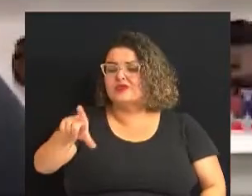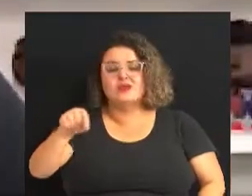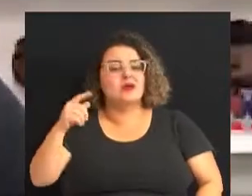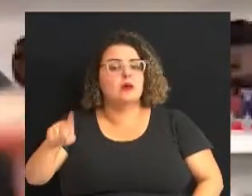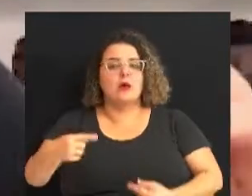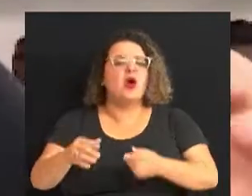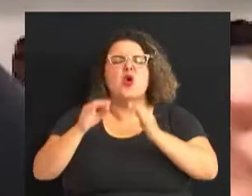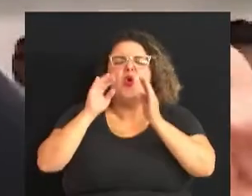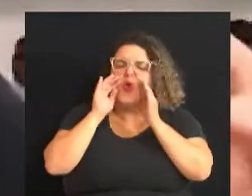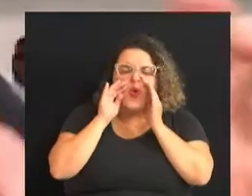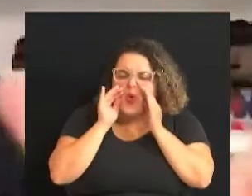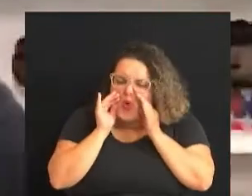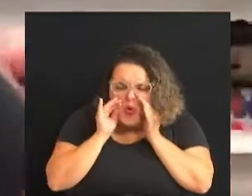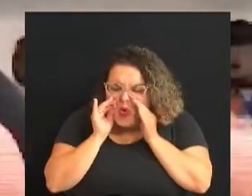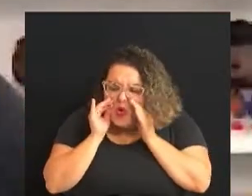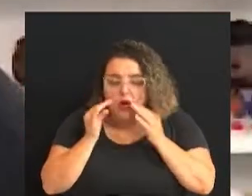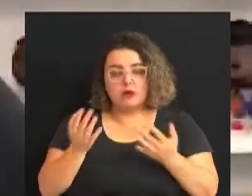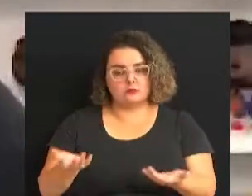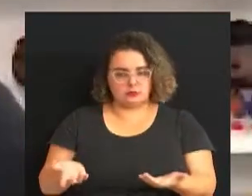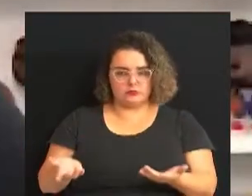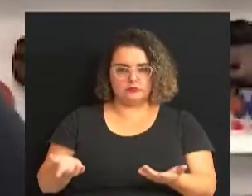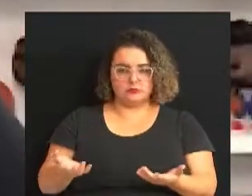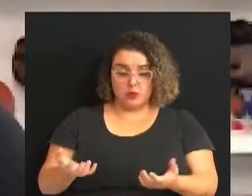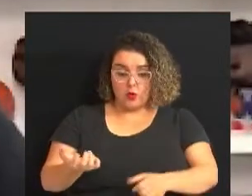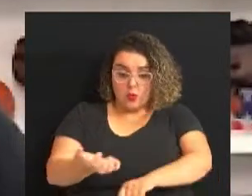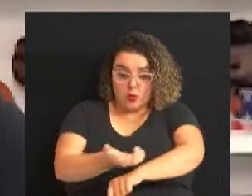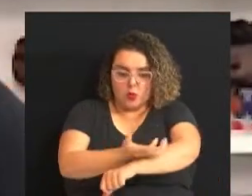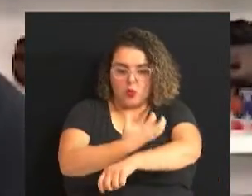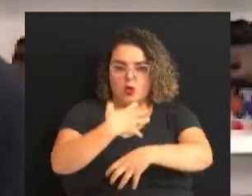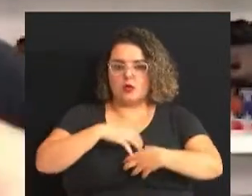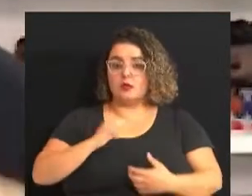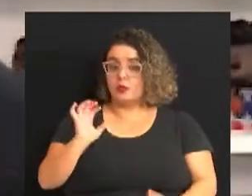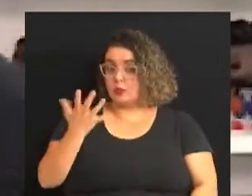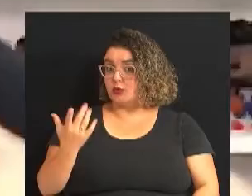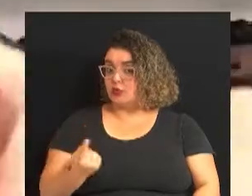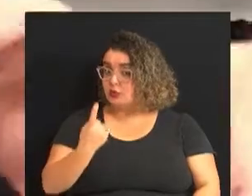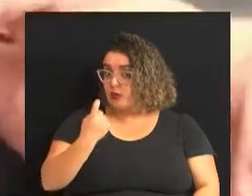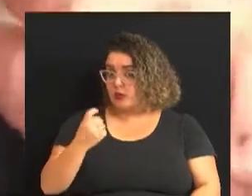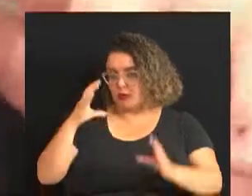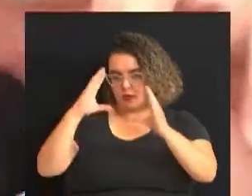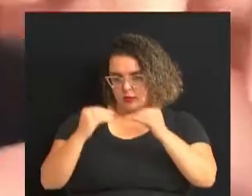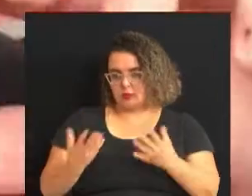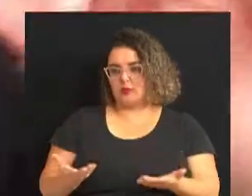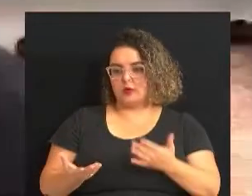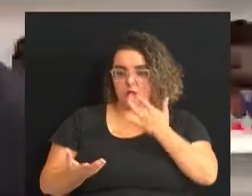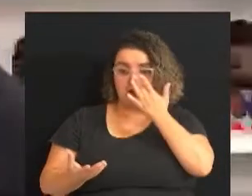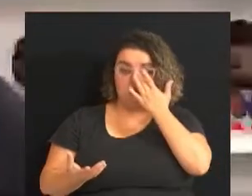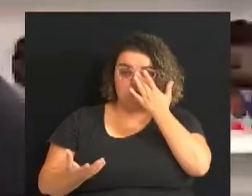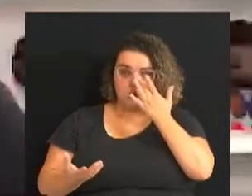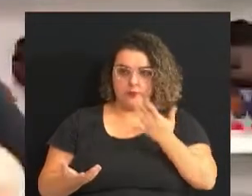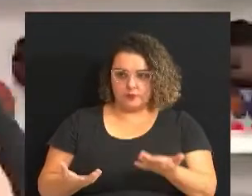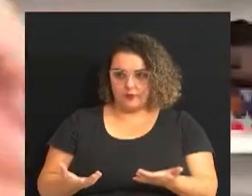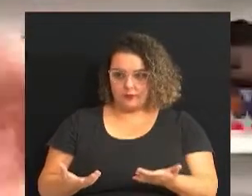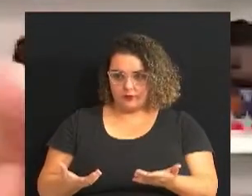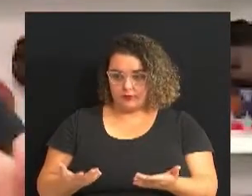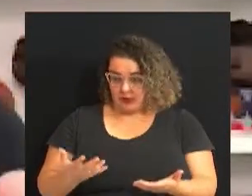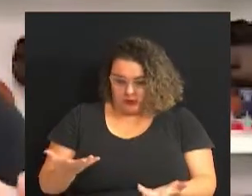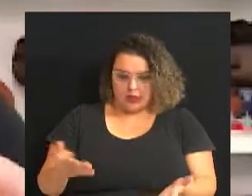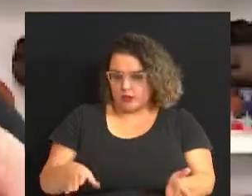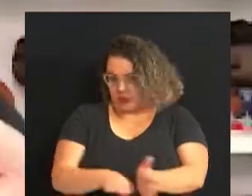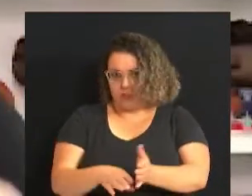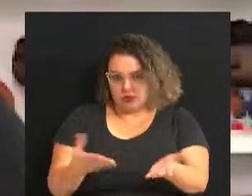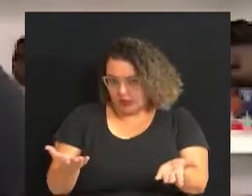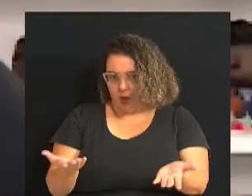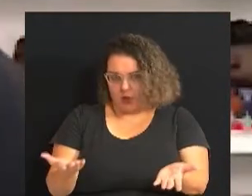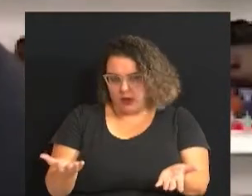Você entendeu? Então, assim, são muitas emoções acontecendo numa noite, e é uma coisa, essa chegada, porque quer queira, quer